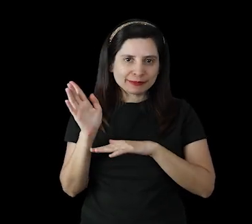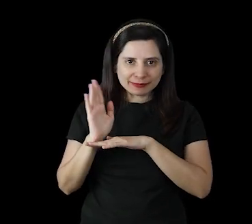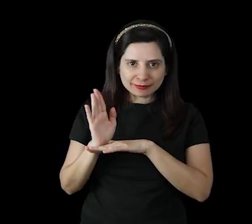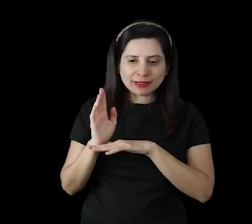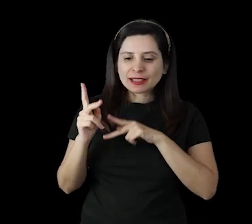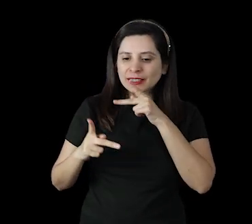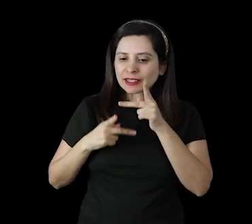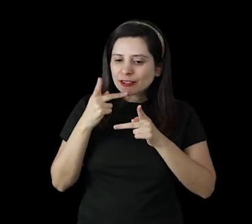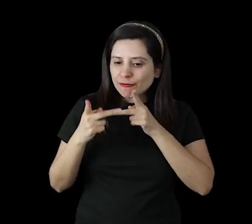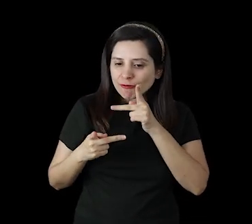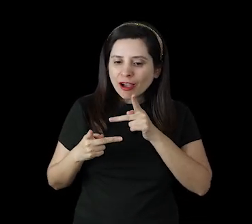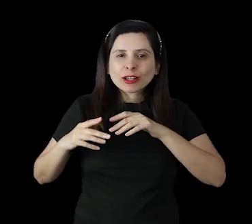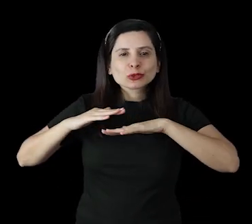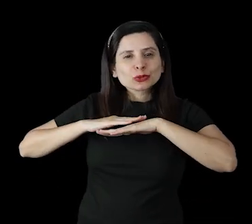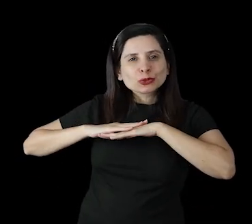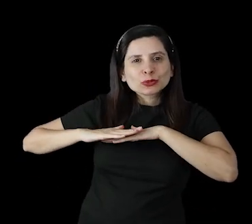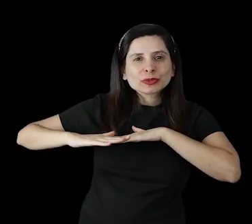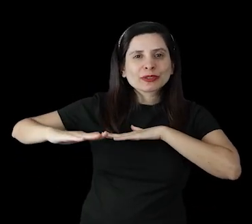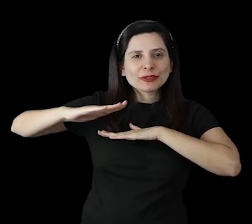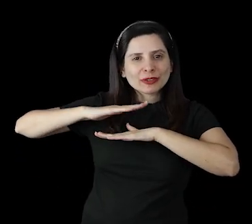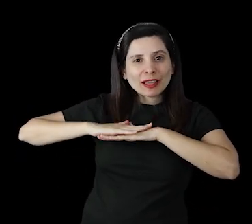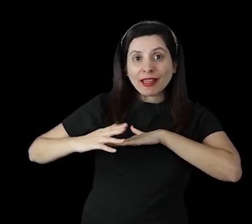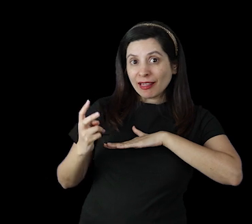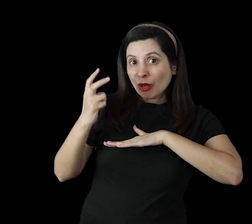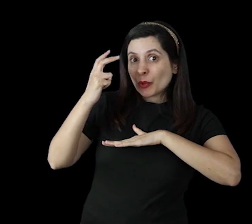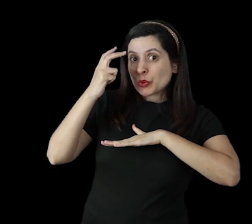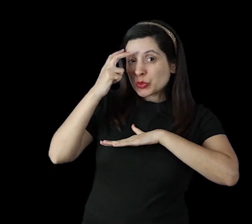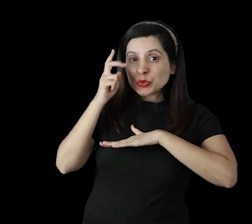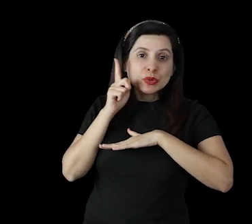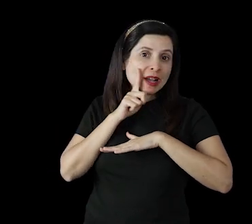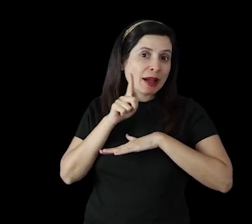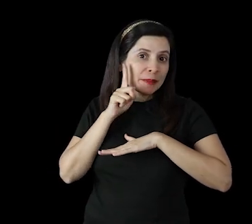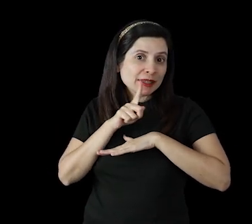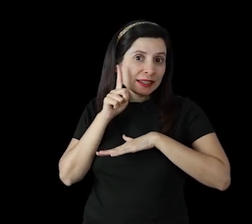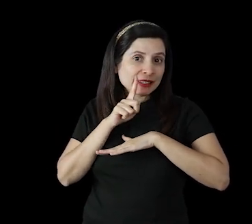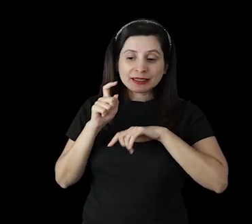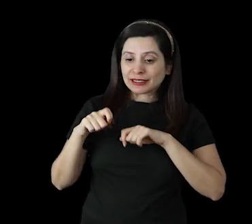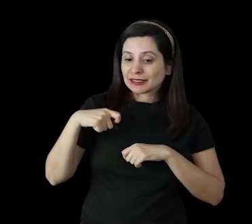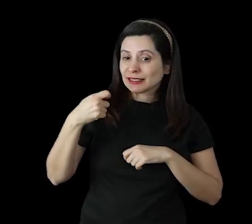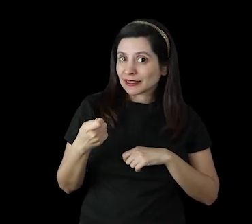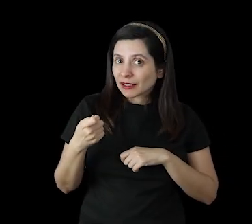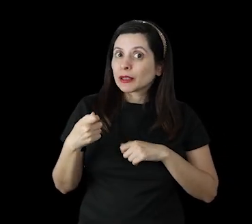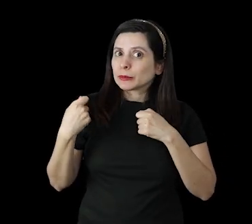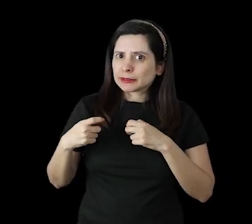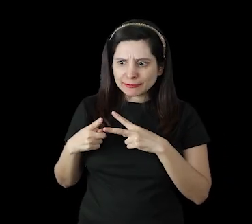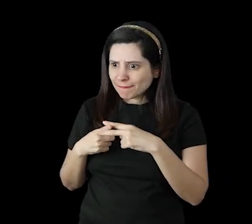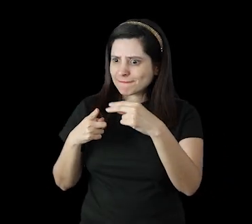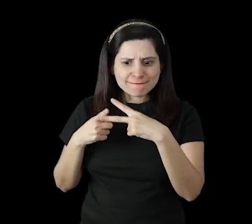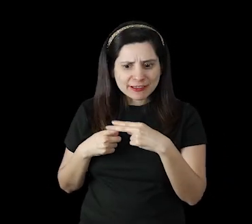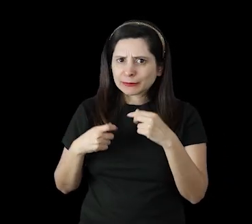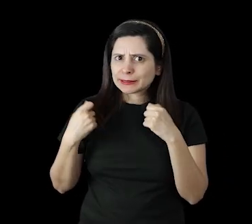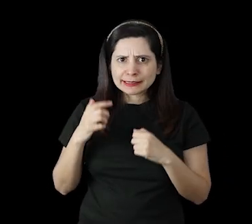que ele fala dessa superficialidade da cultura americana, dessa questão de você tem que vencer, você tem que